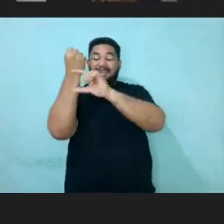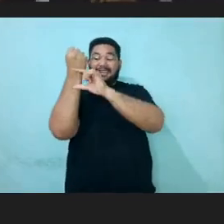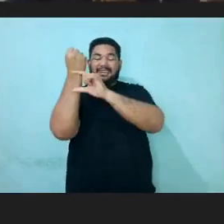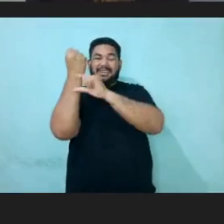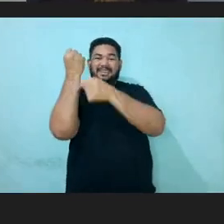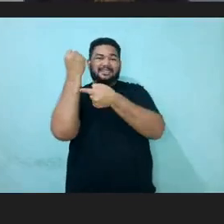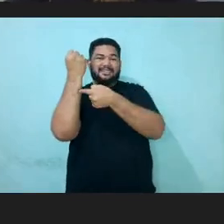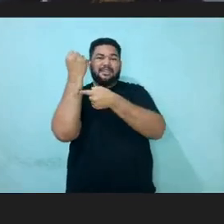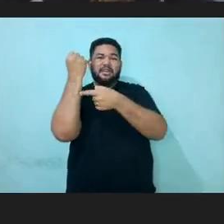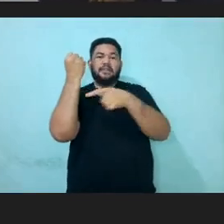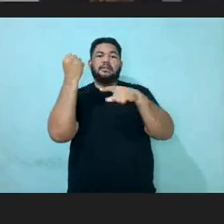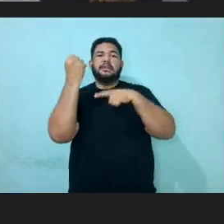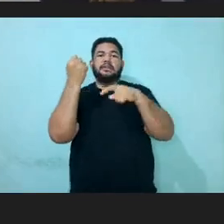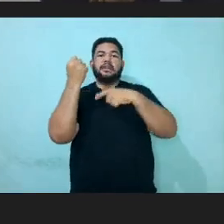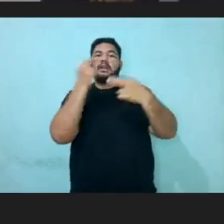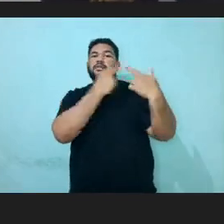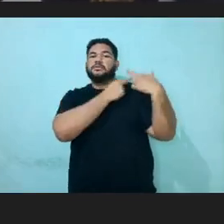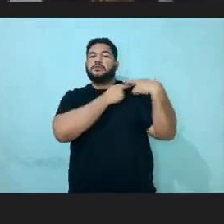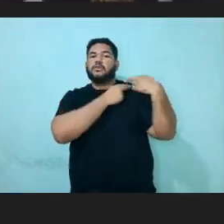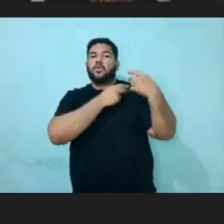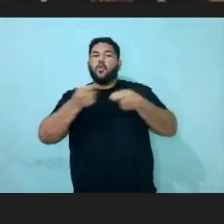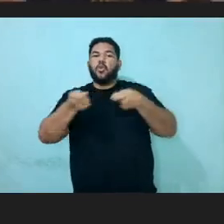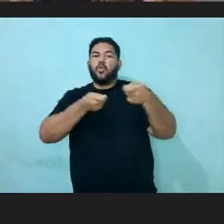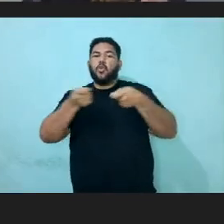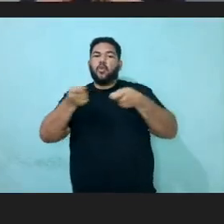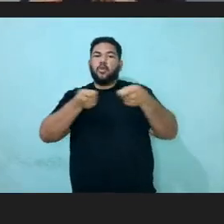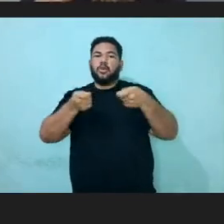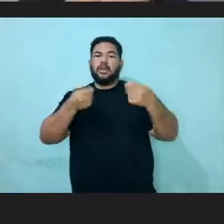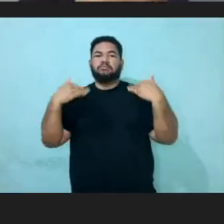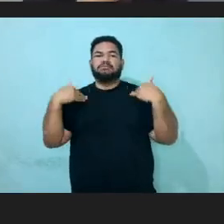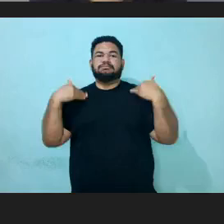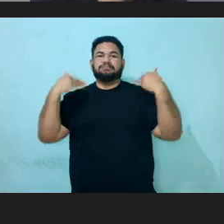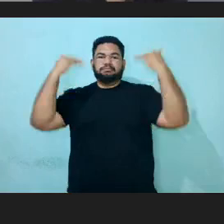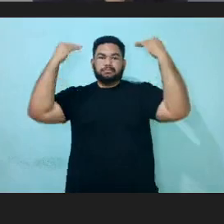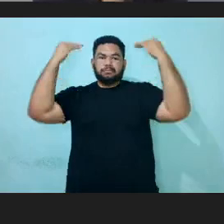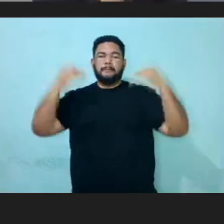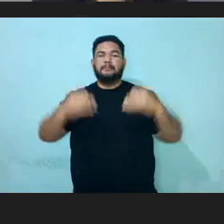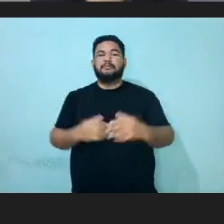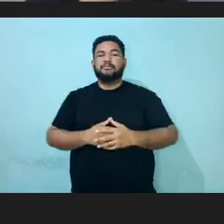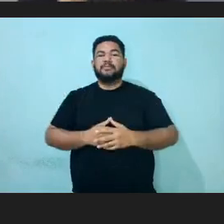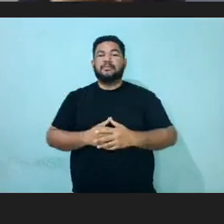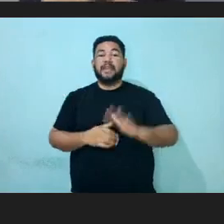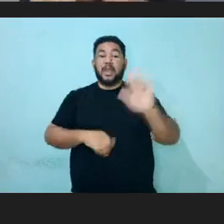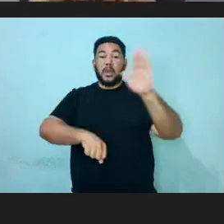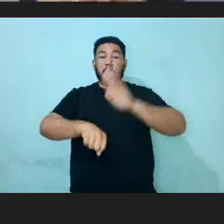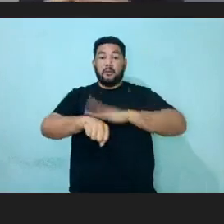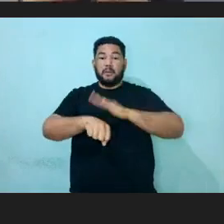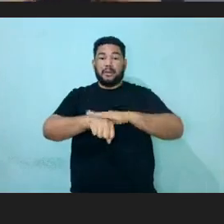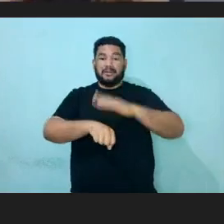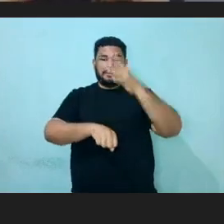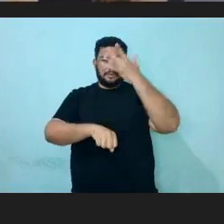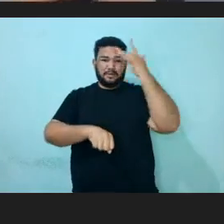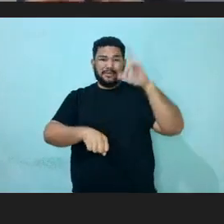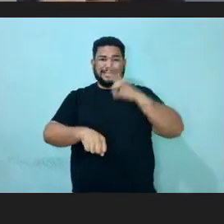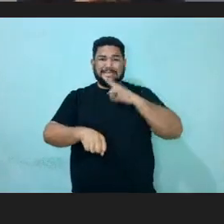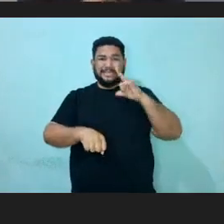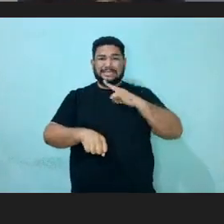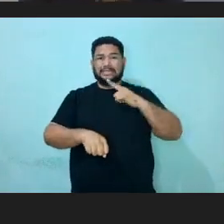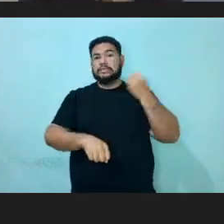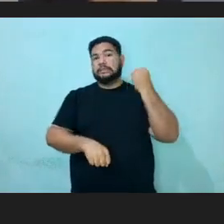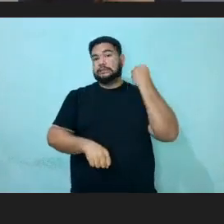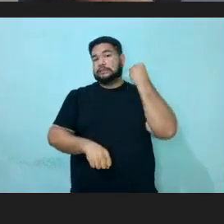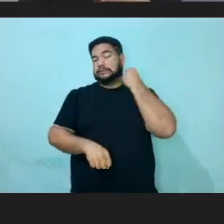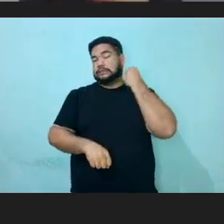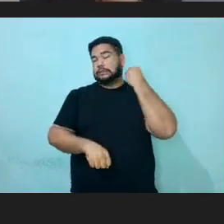toda a região do membro superior. Então, quando você sente uma carga de tensão muito grande,